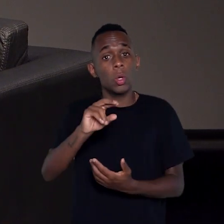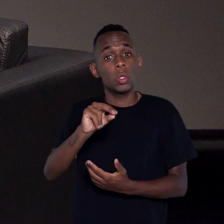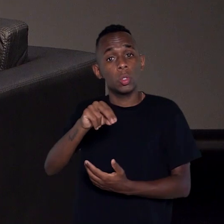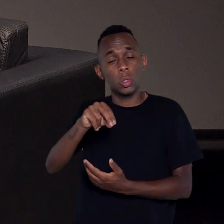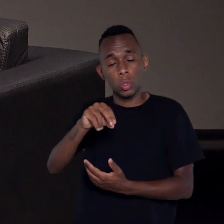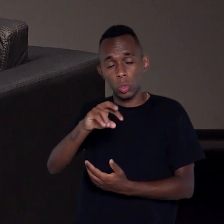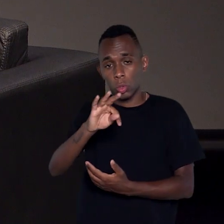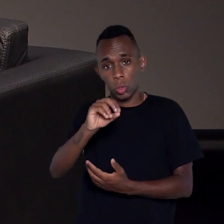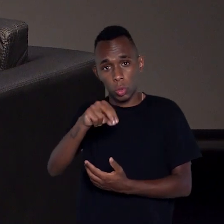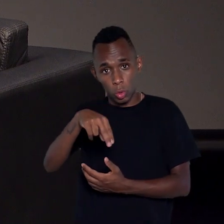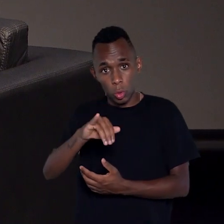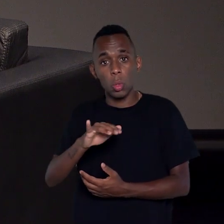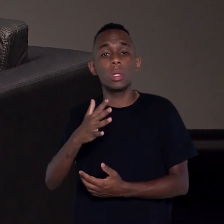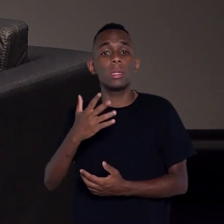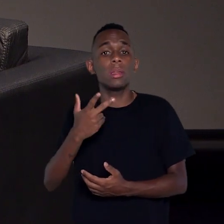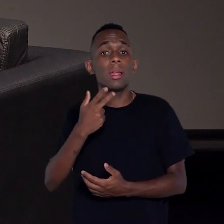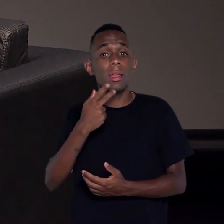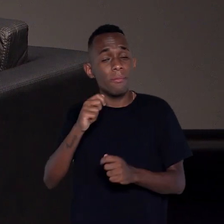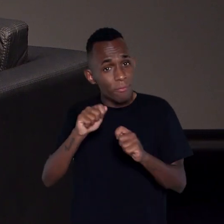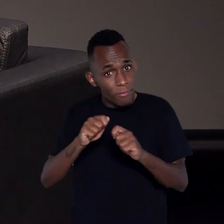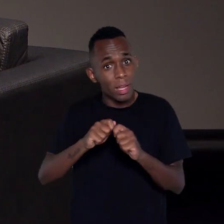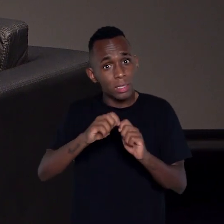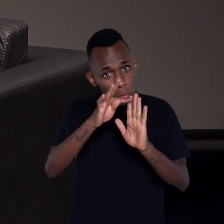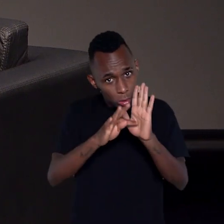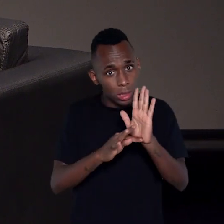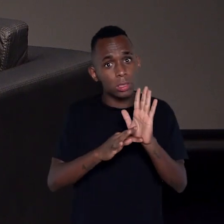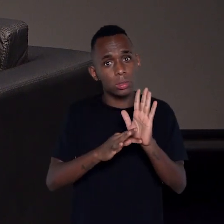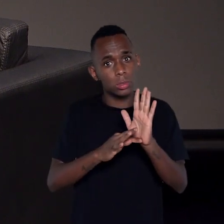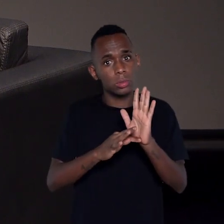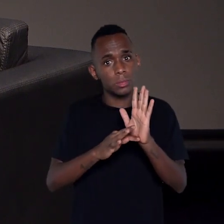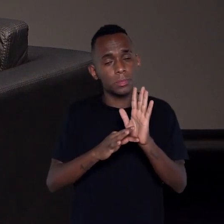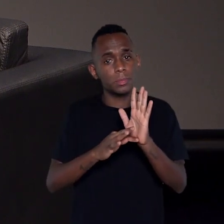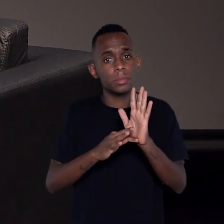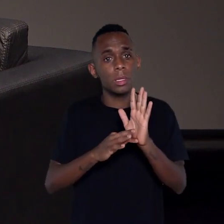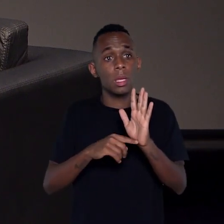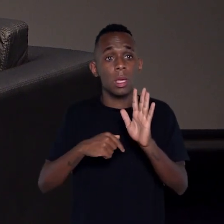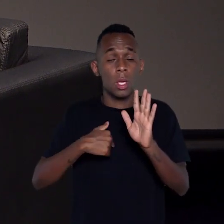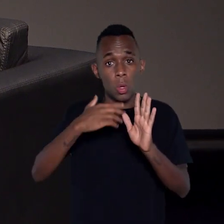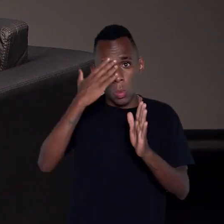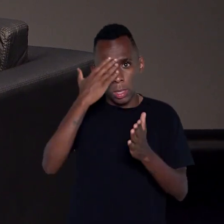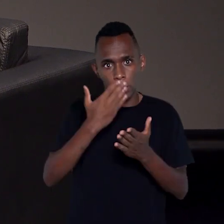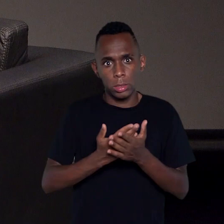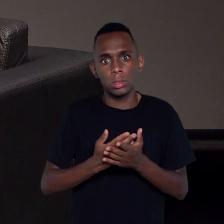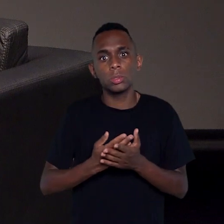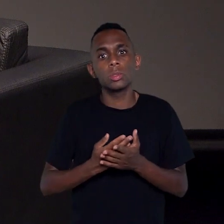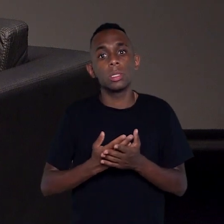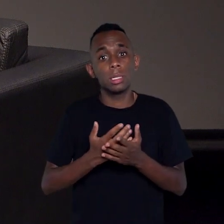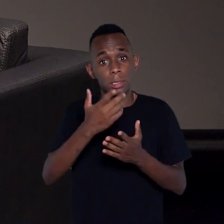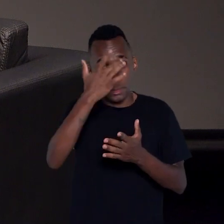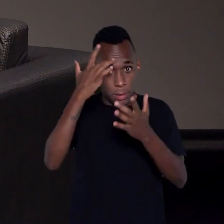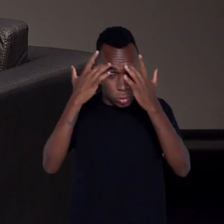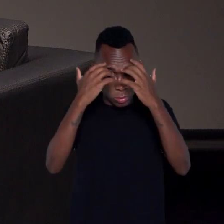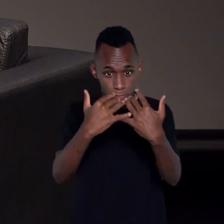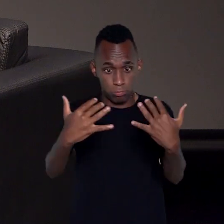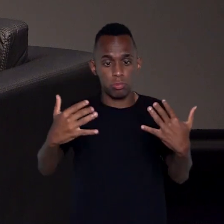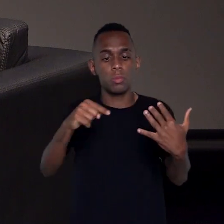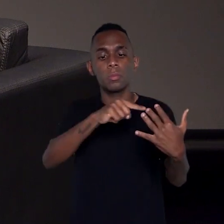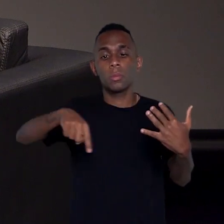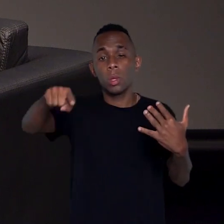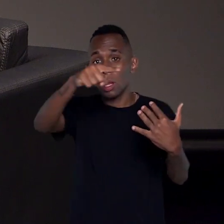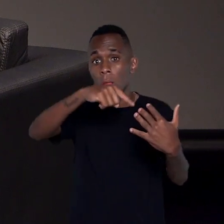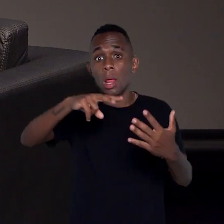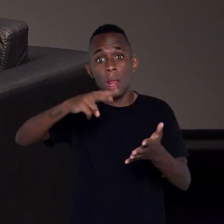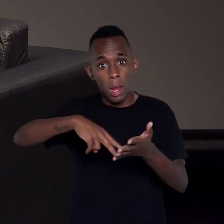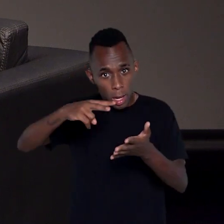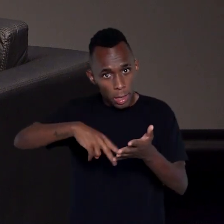Toni Morrison ela faz nesse livro, A Origem dos Outros. Eu acho que quem está aqui leu o livro, leu Torto Arado, e